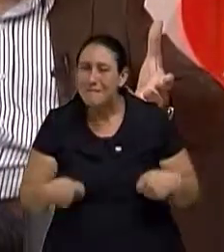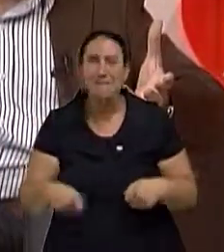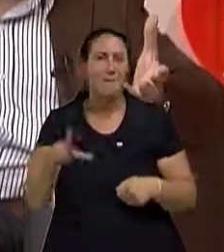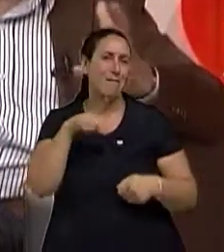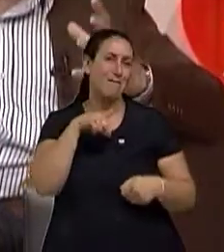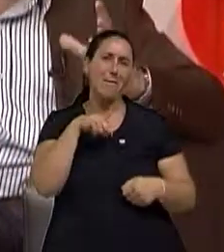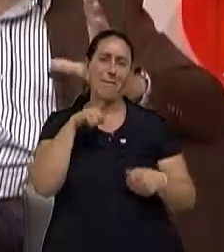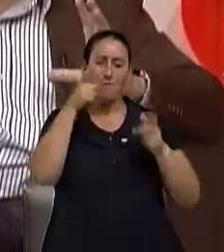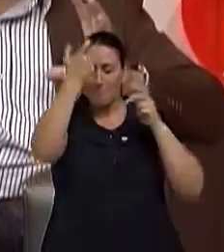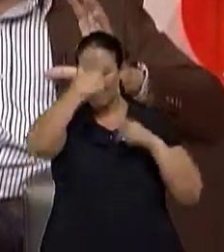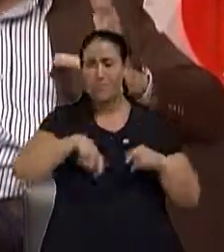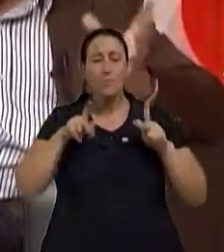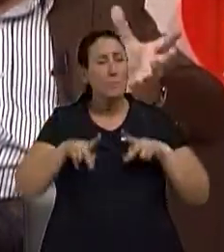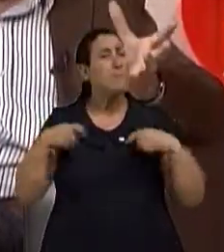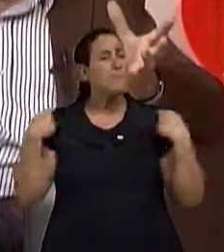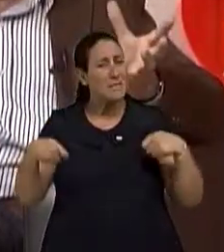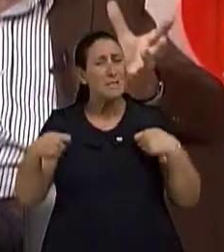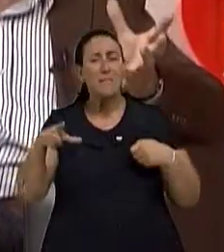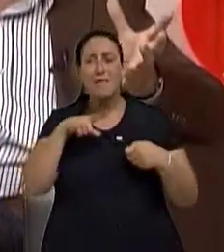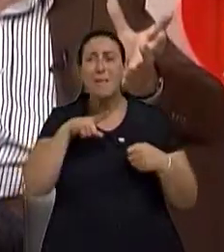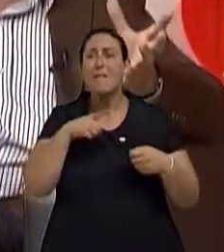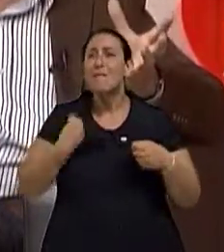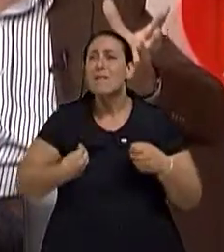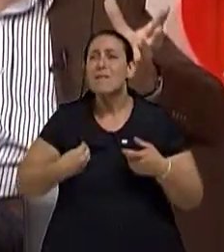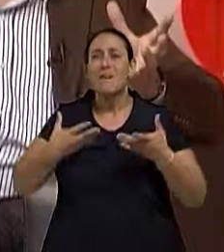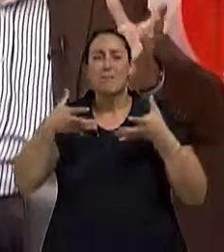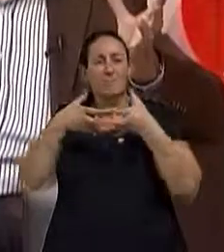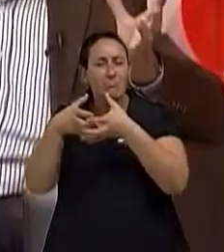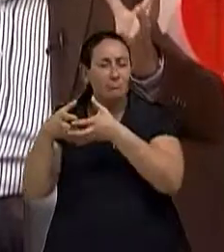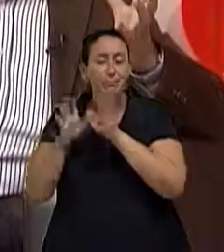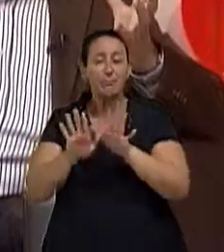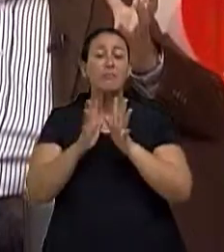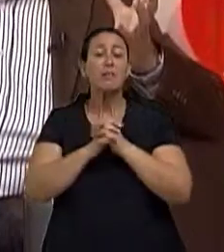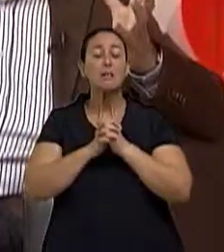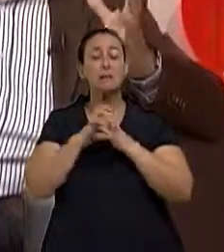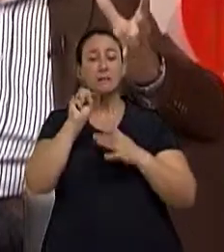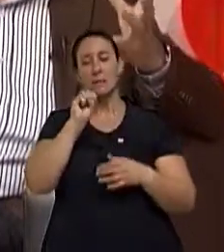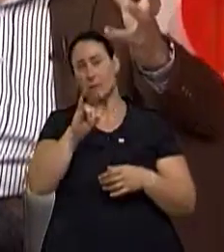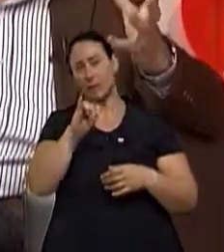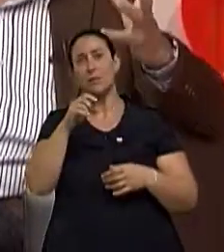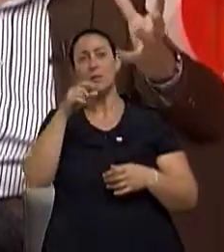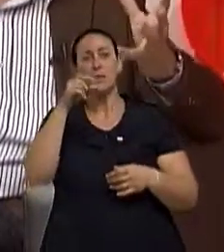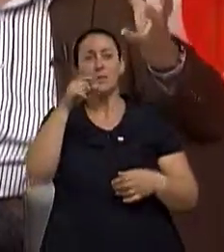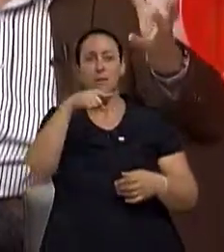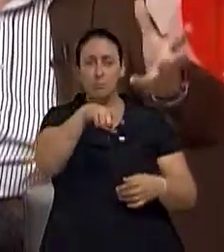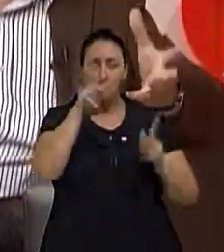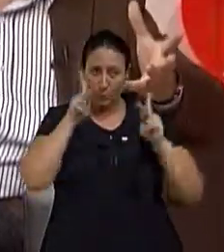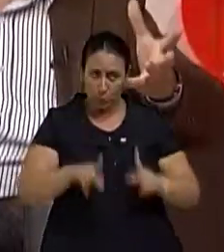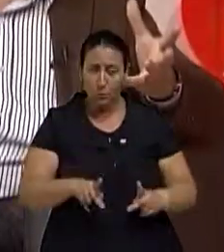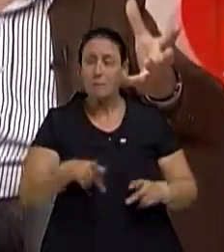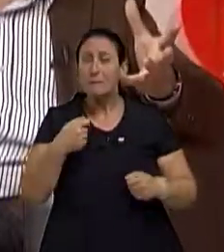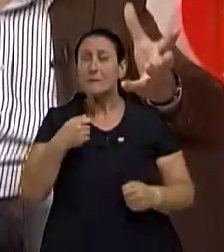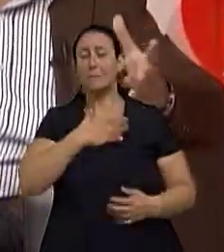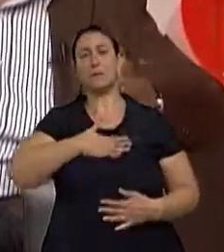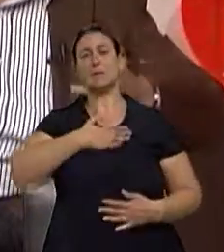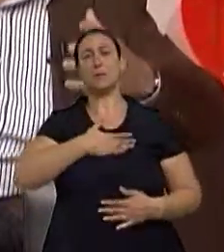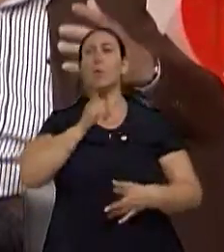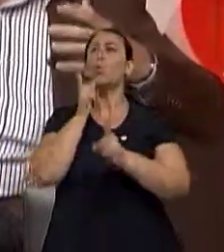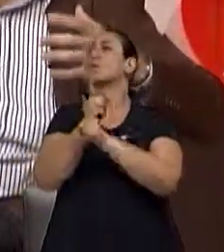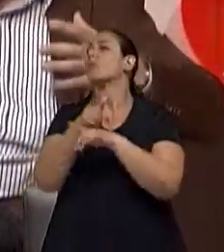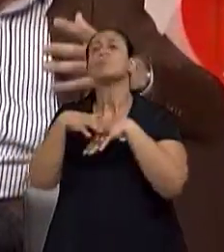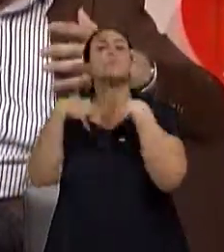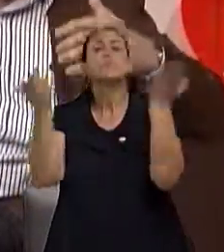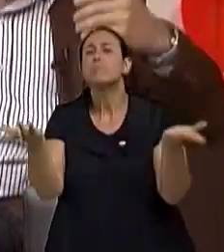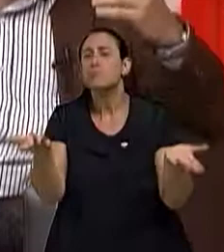escape. Eu sempre digo para as pessoas com quem eu me relaciono, assim, tu tem que encontrar algo que te dê prazer. Seja